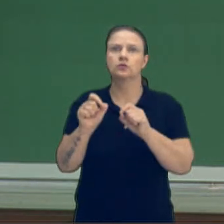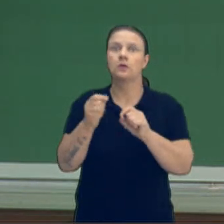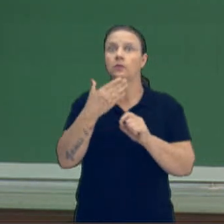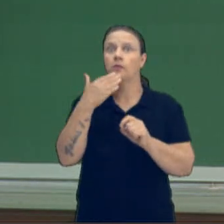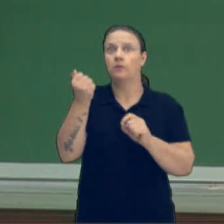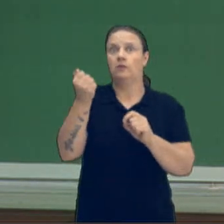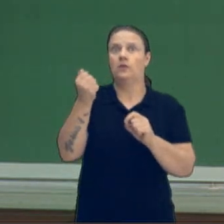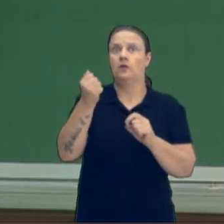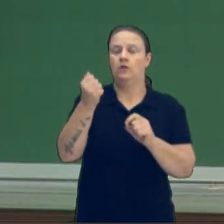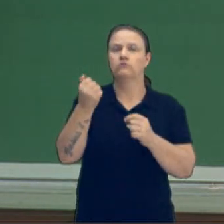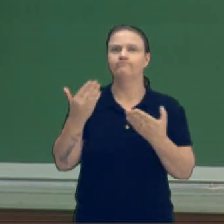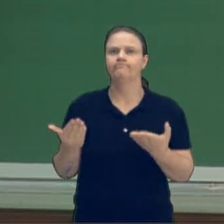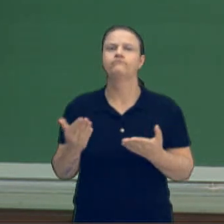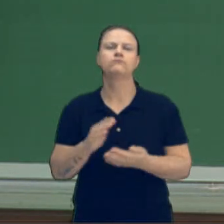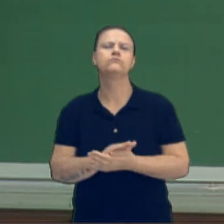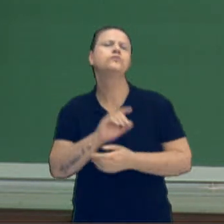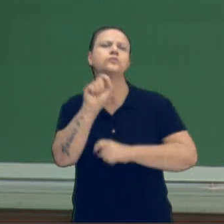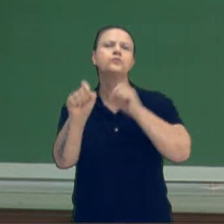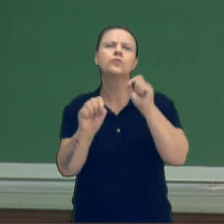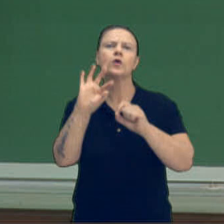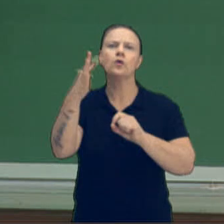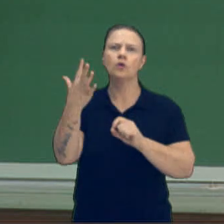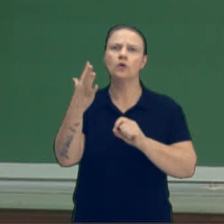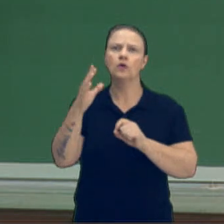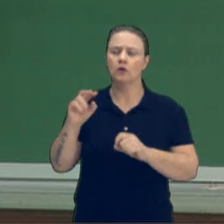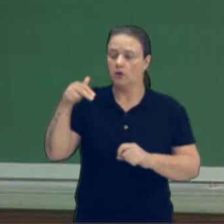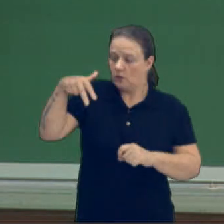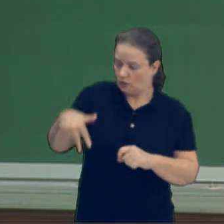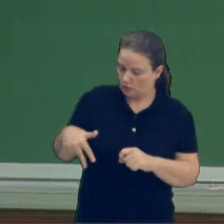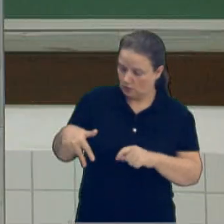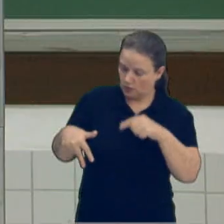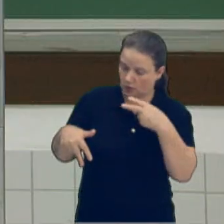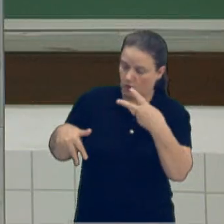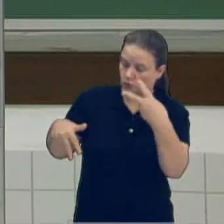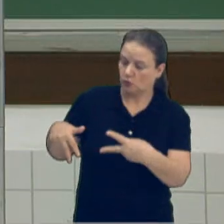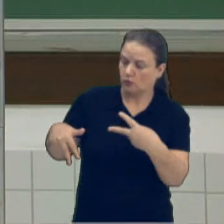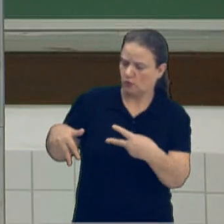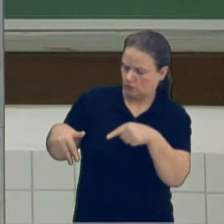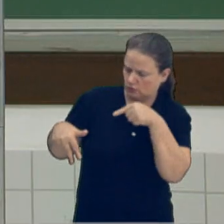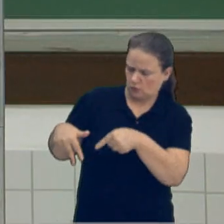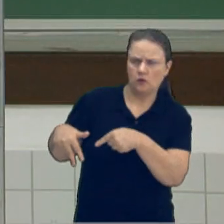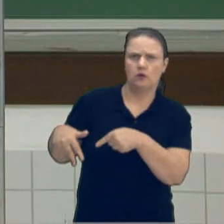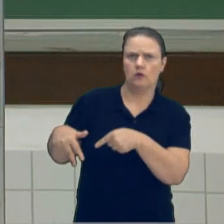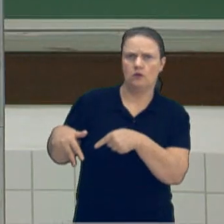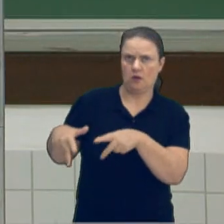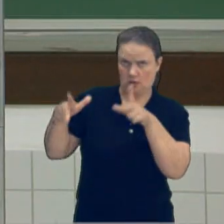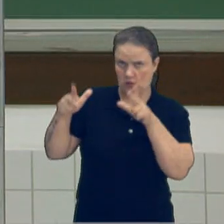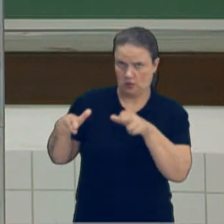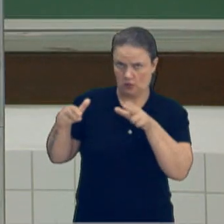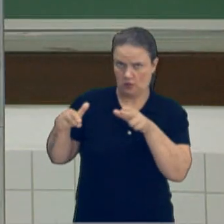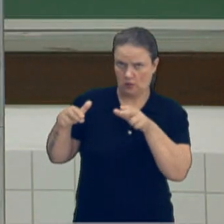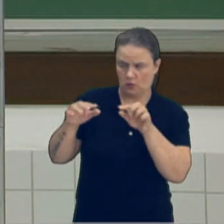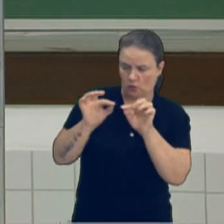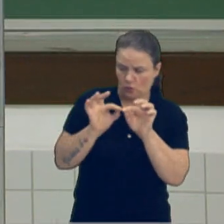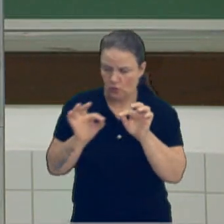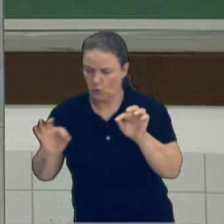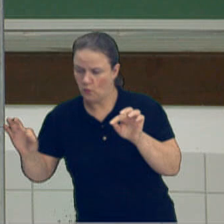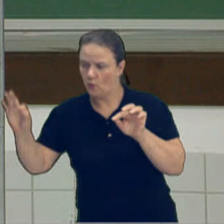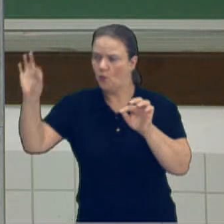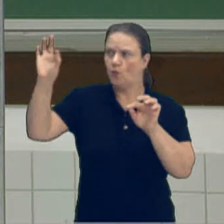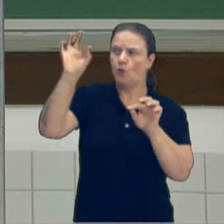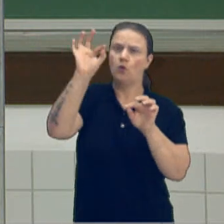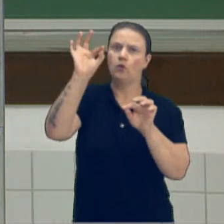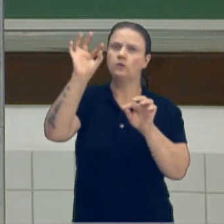O que vai acontecer com o meu atleta que está aqui na raia 2? Será que vai ser o mesmo raio da circunferência? Não, vai